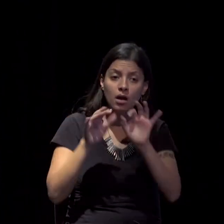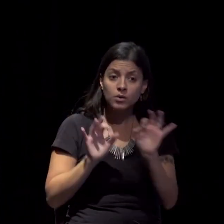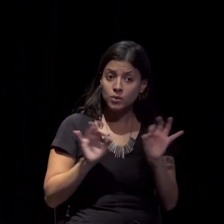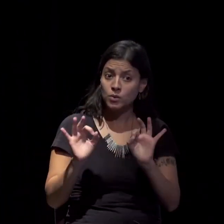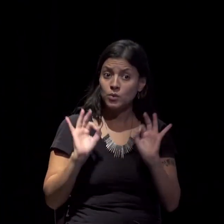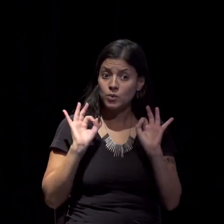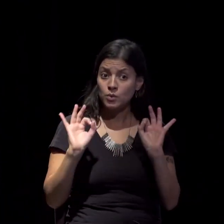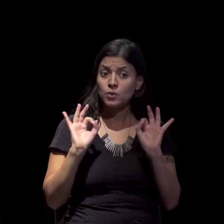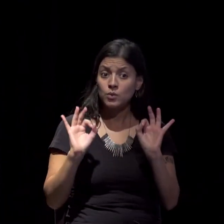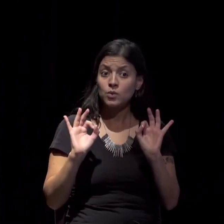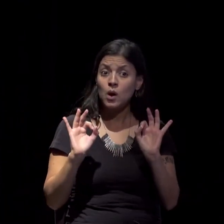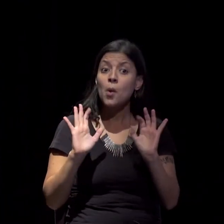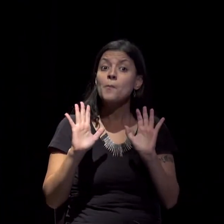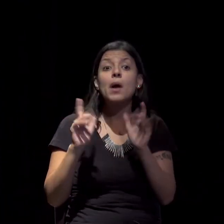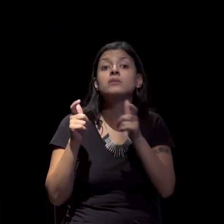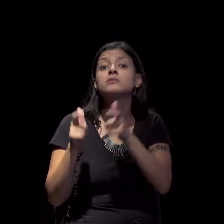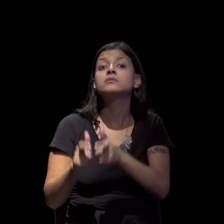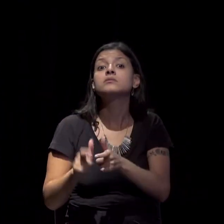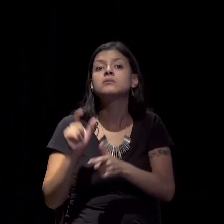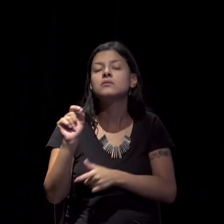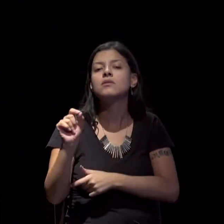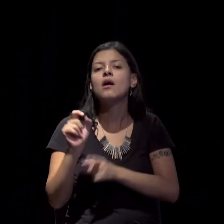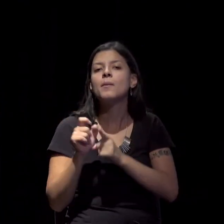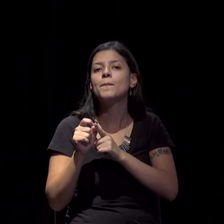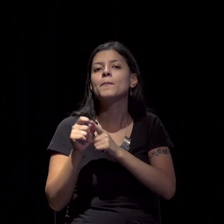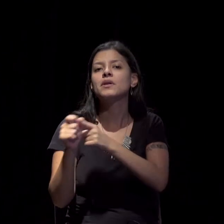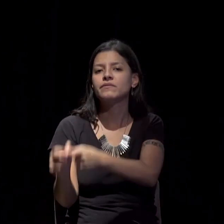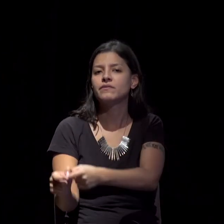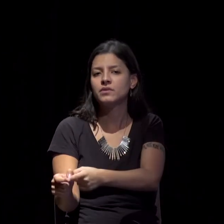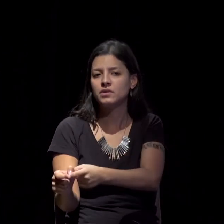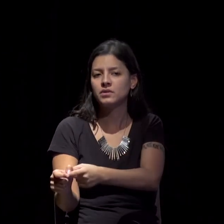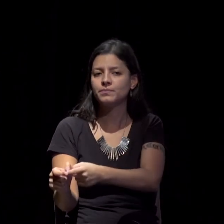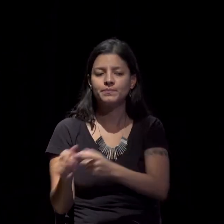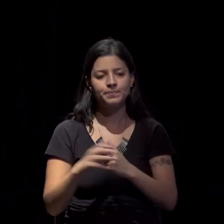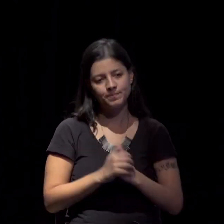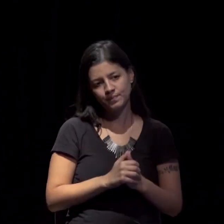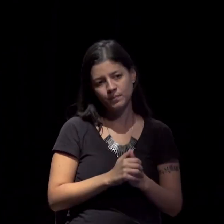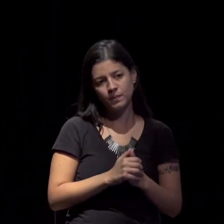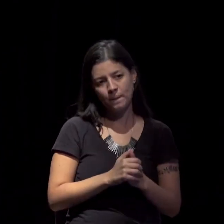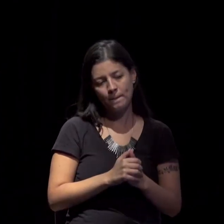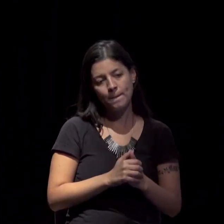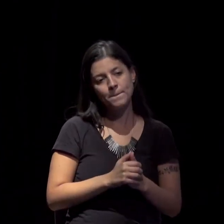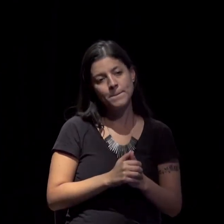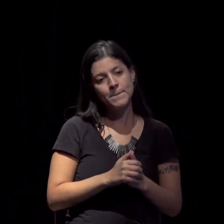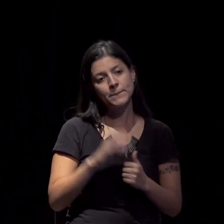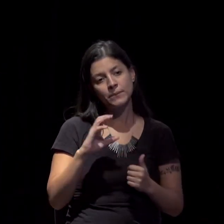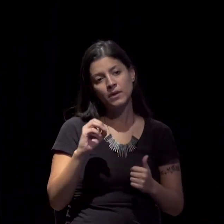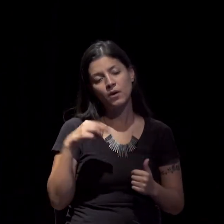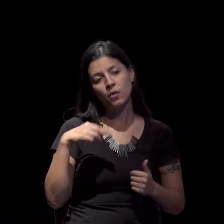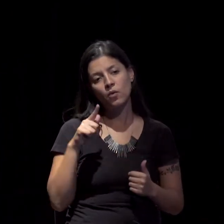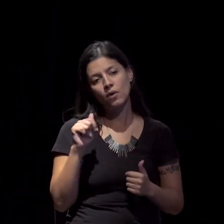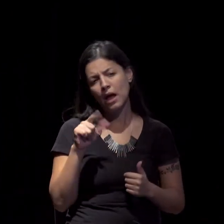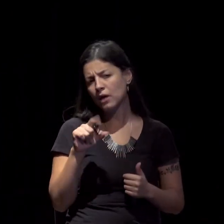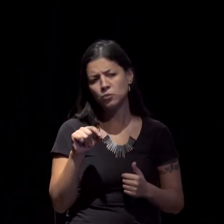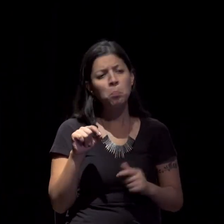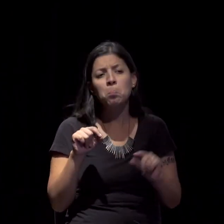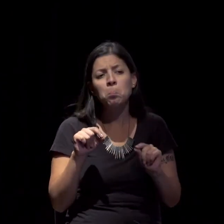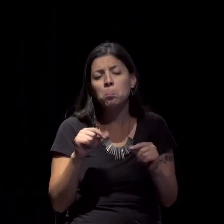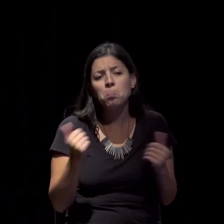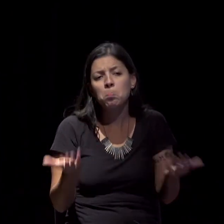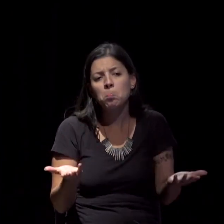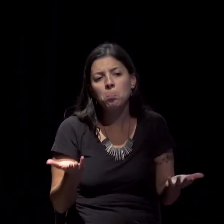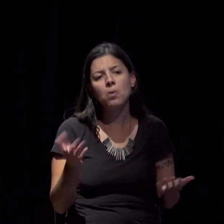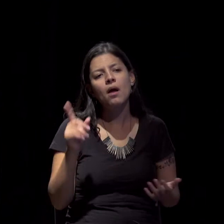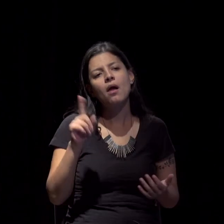relacionada a comunidades periféricas. Como nós veremos no decorrer aqui da minha exposição, o Congado é conhecido basicamente